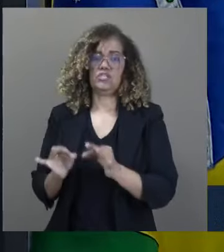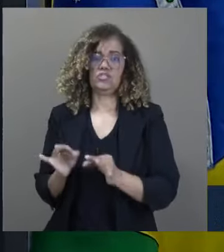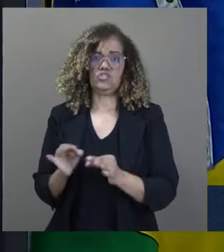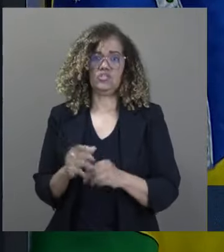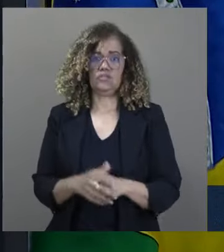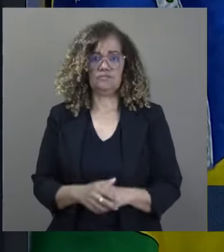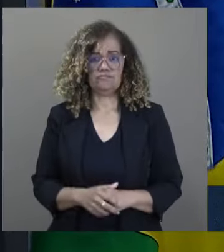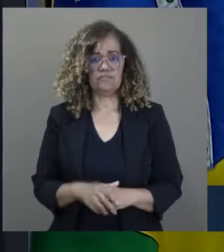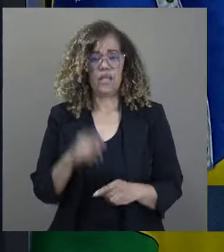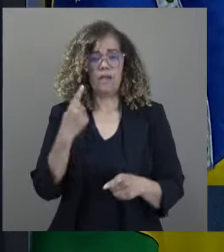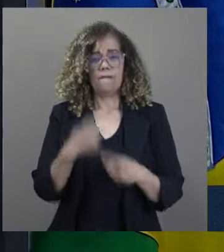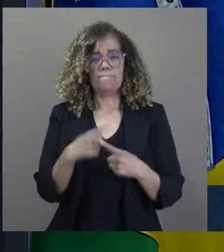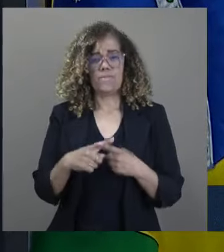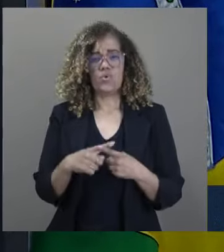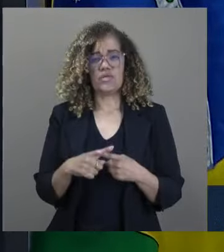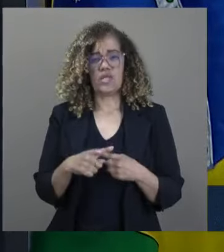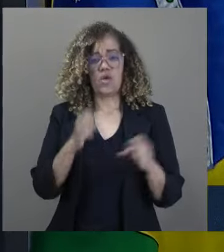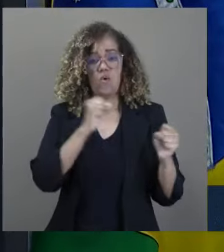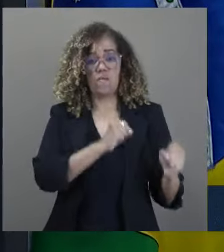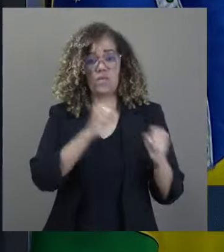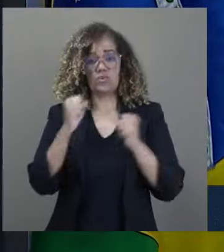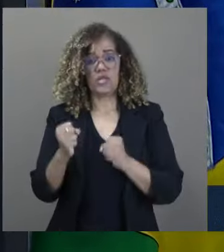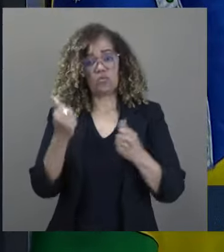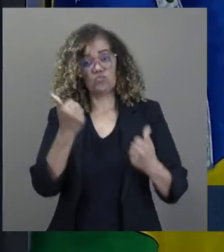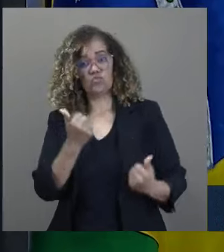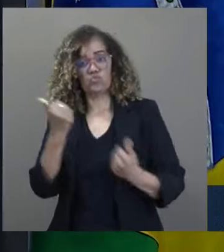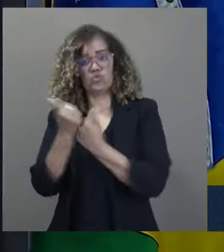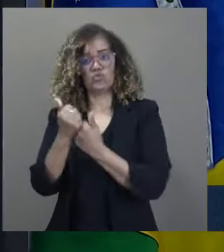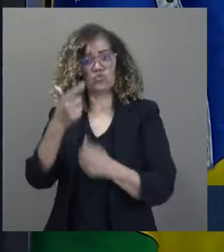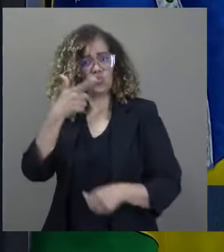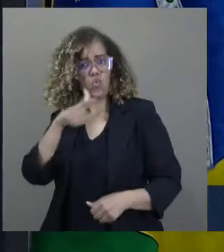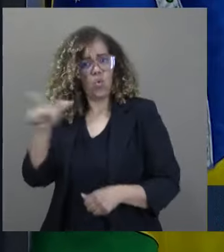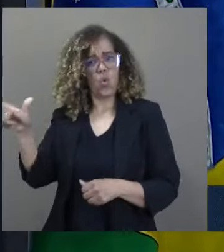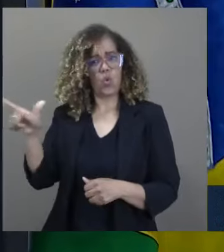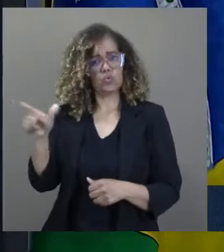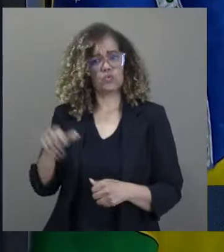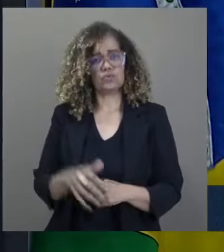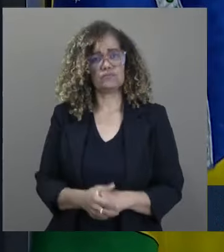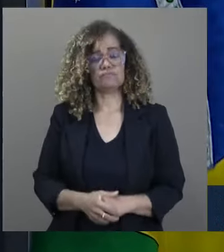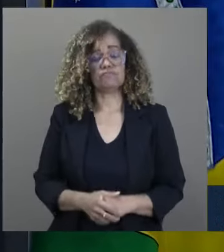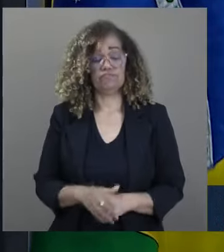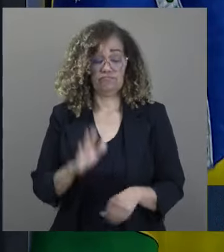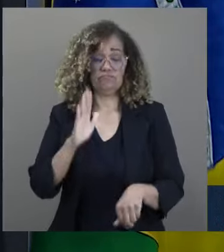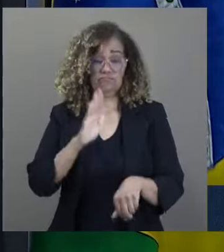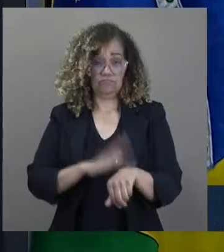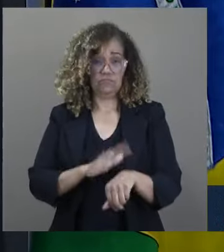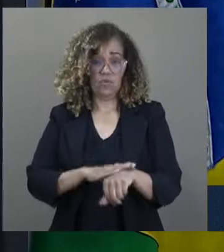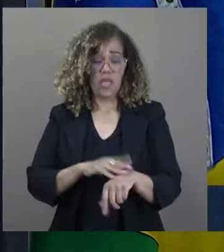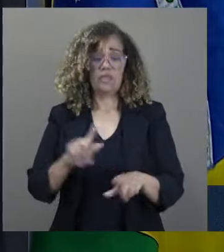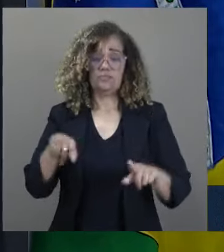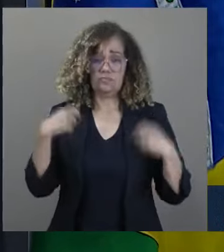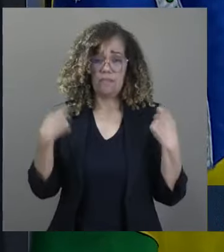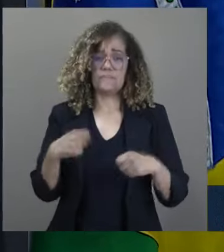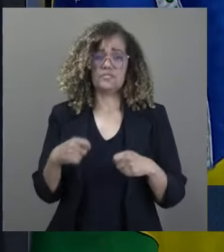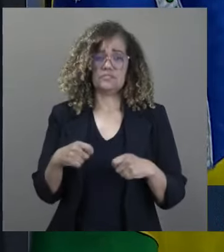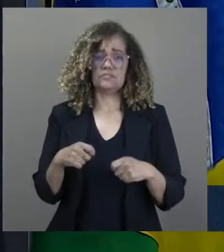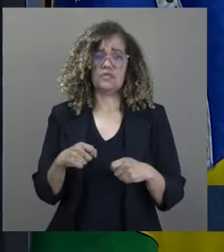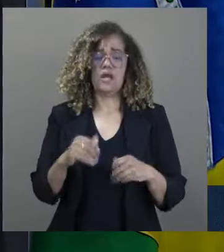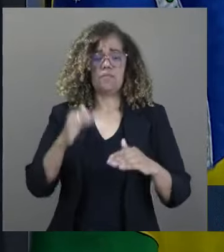um poder está sobre o outro. E é o momento que nós precisamos